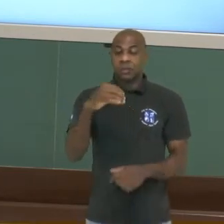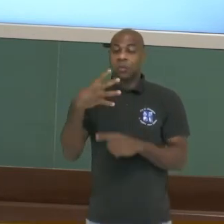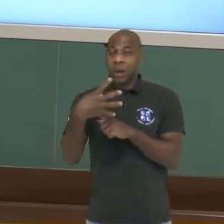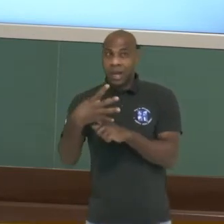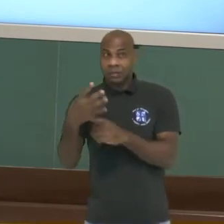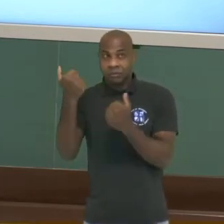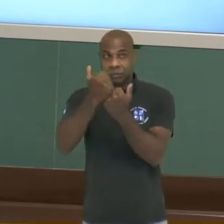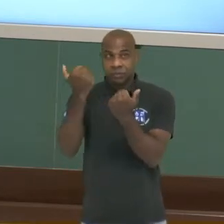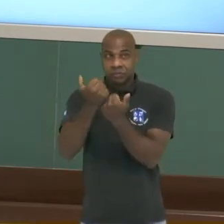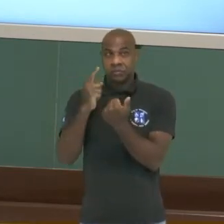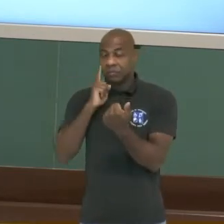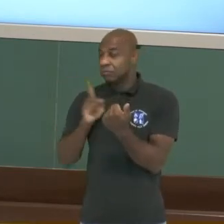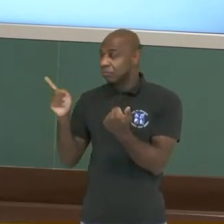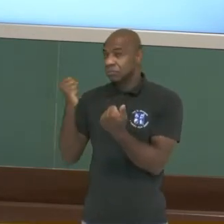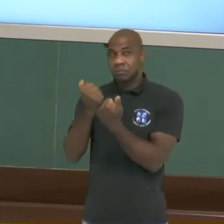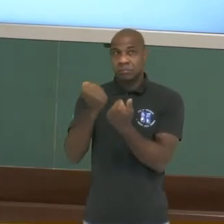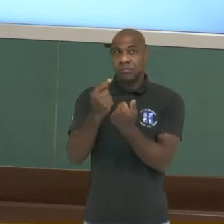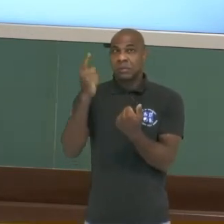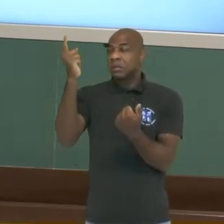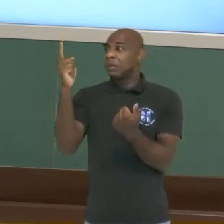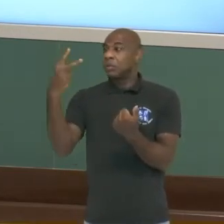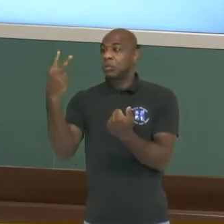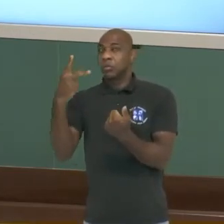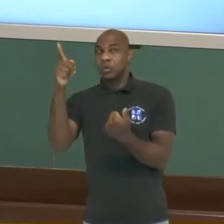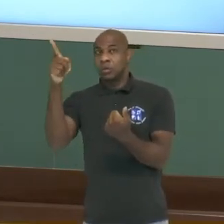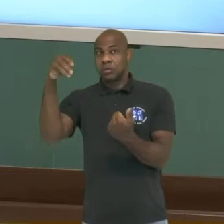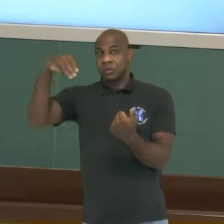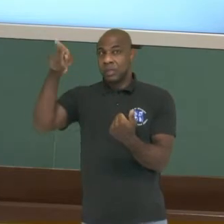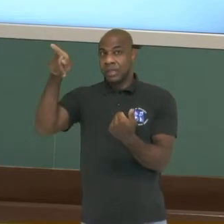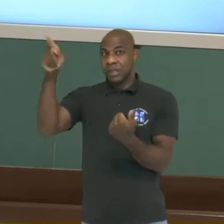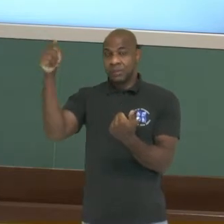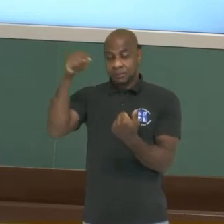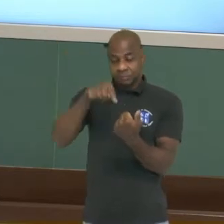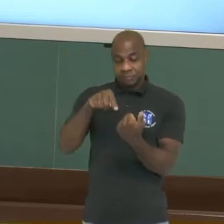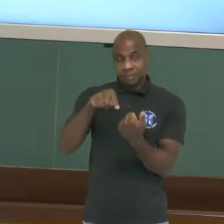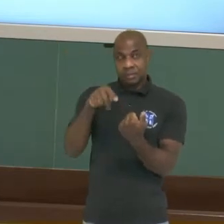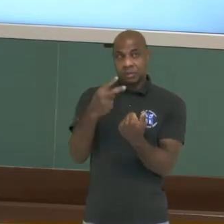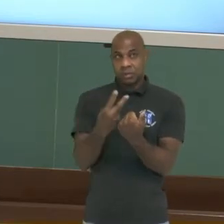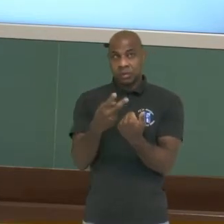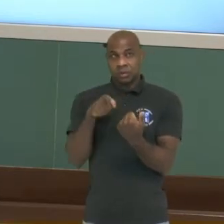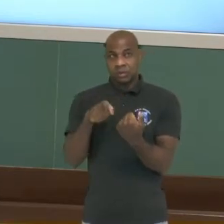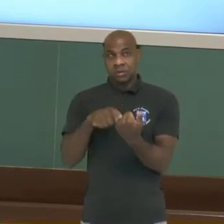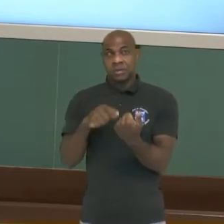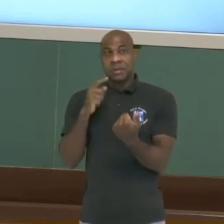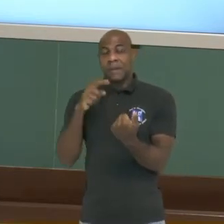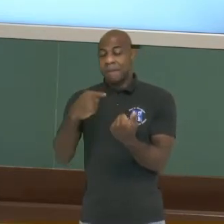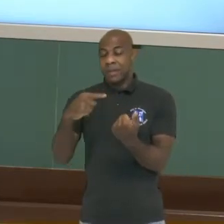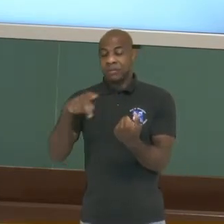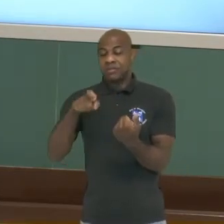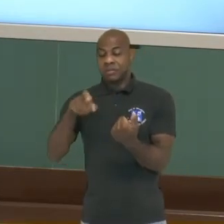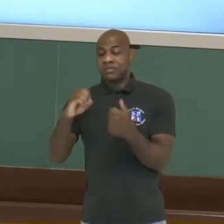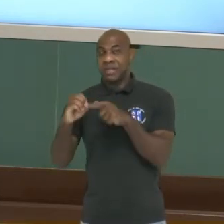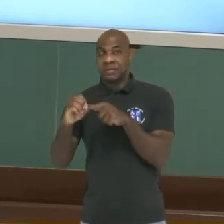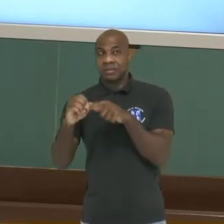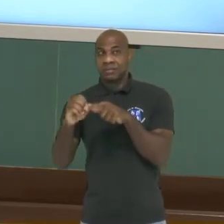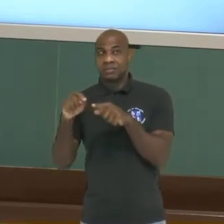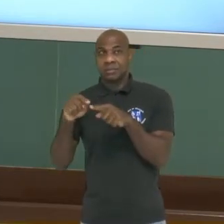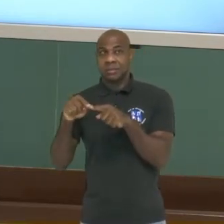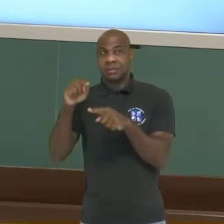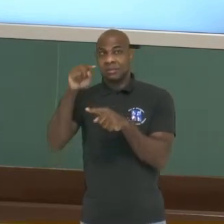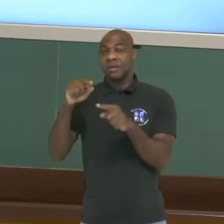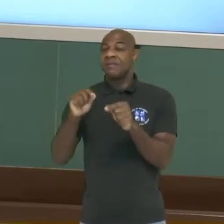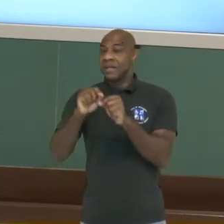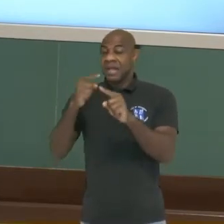o 2, que é o coeficiente angular aqui do m, 2x menos x0, que daí aqui a gente tem que fazer a regrinha